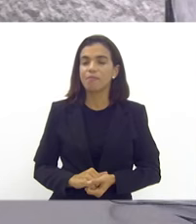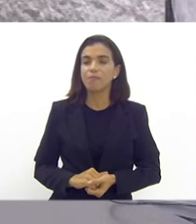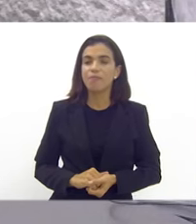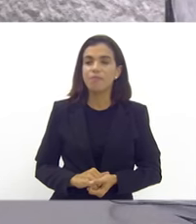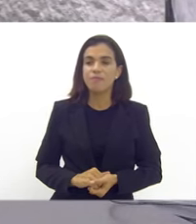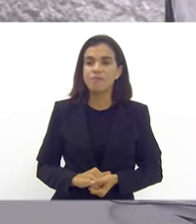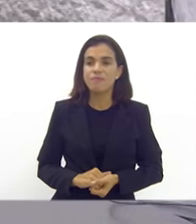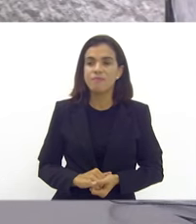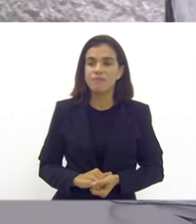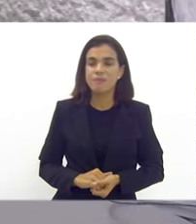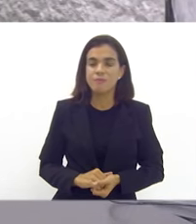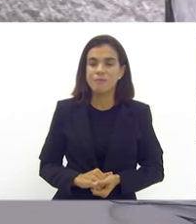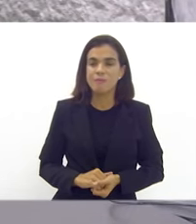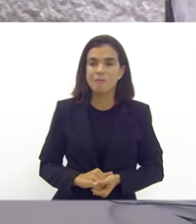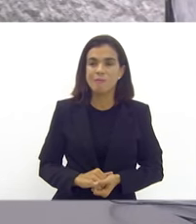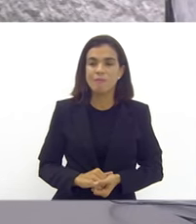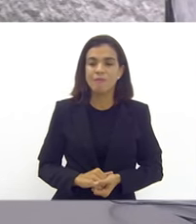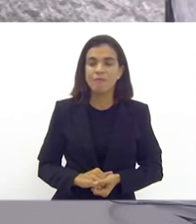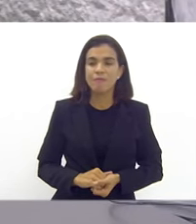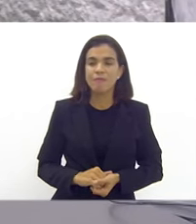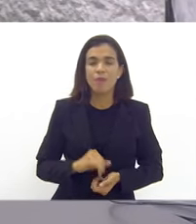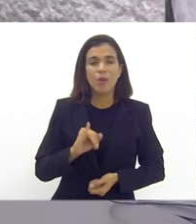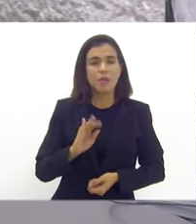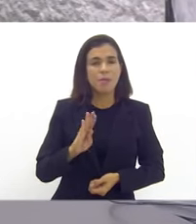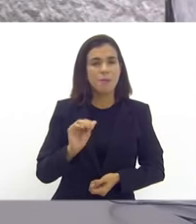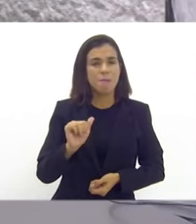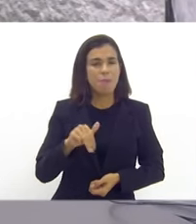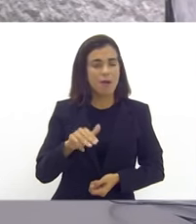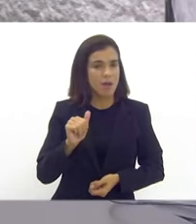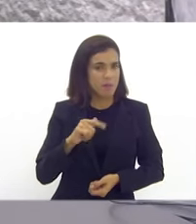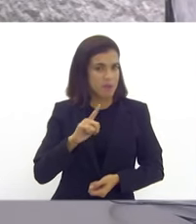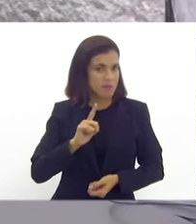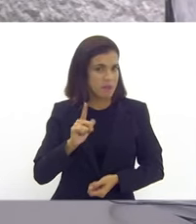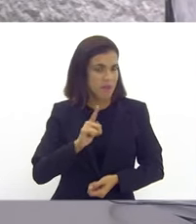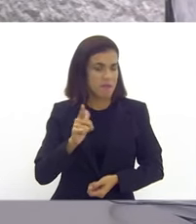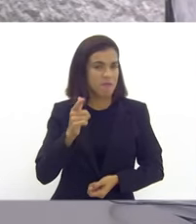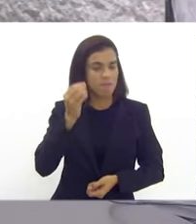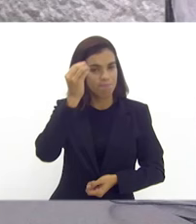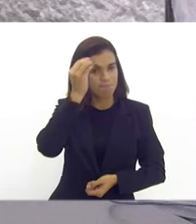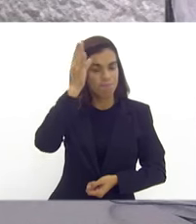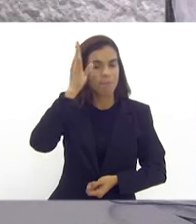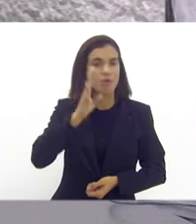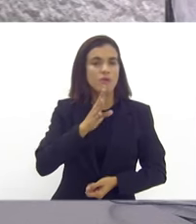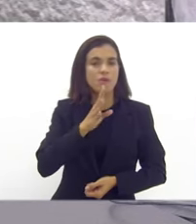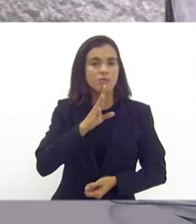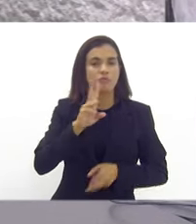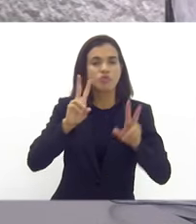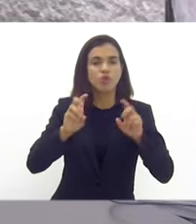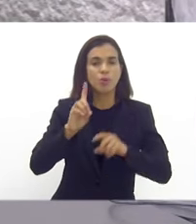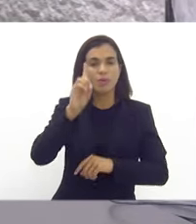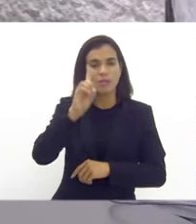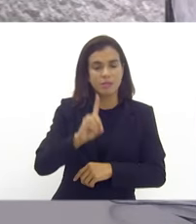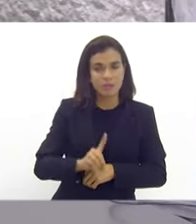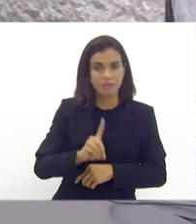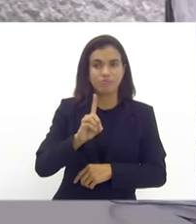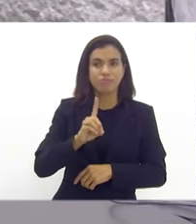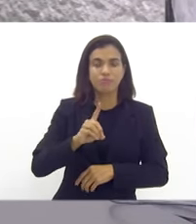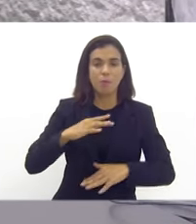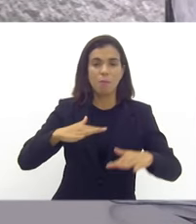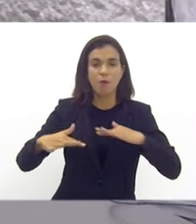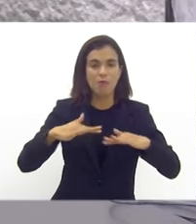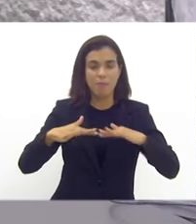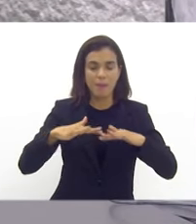comear aqui o Ibama acesso ao relato do diretor administrativo da ONG movimenta Bahia